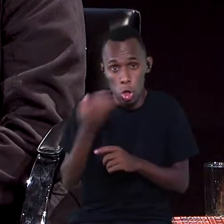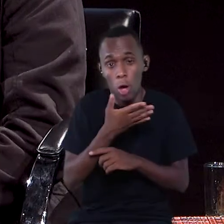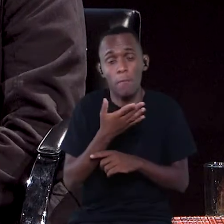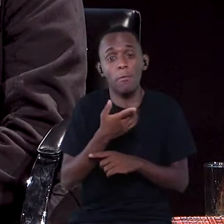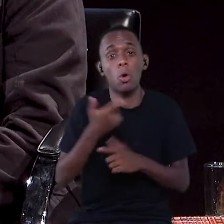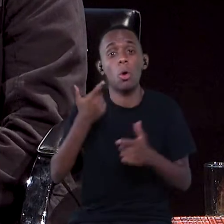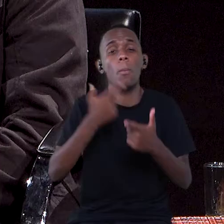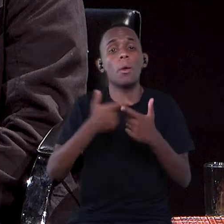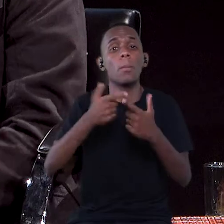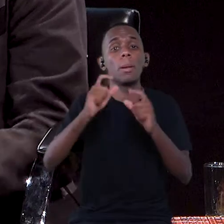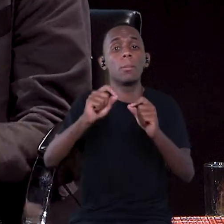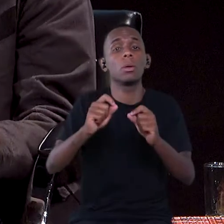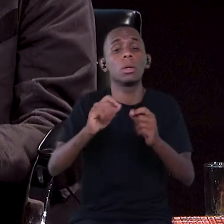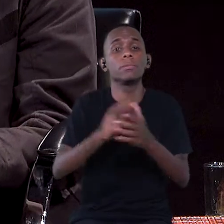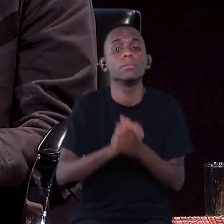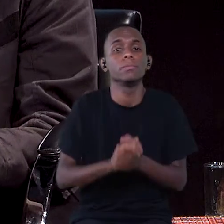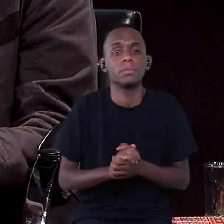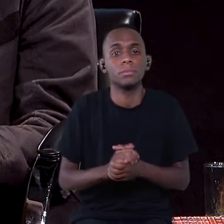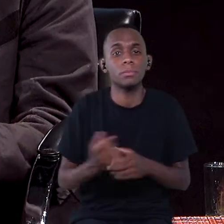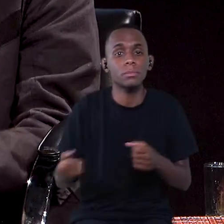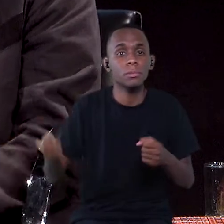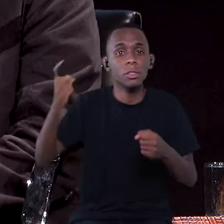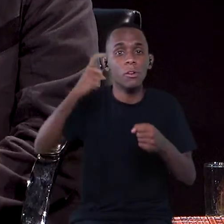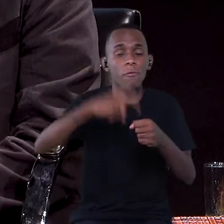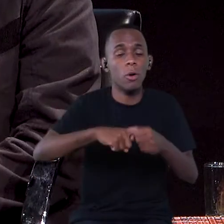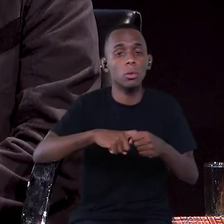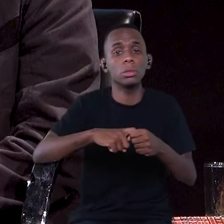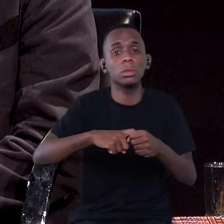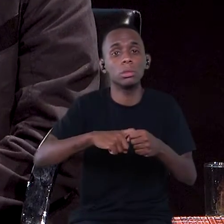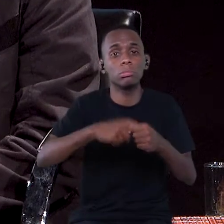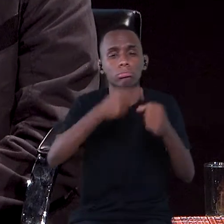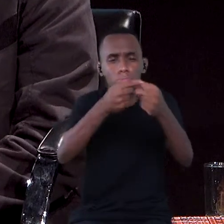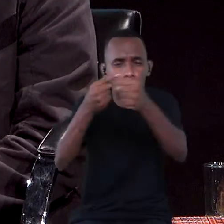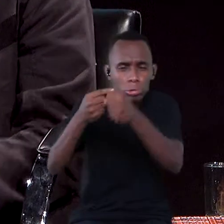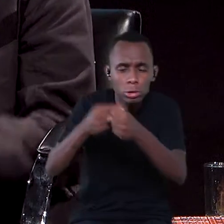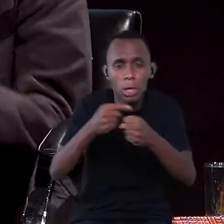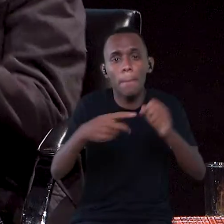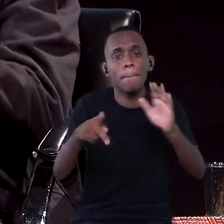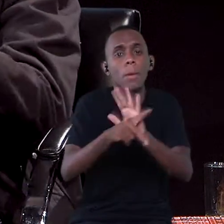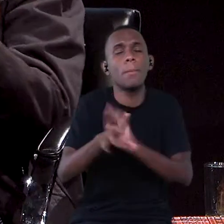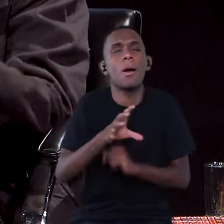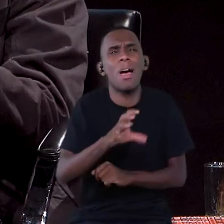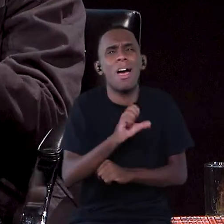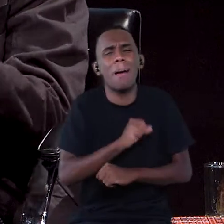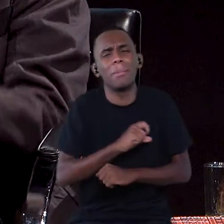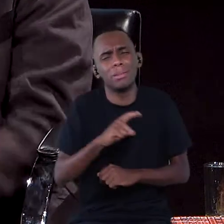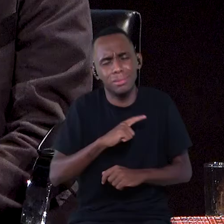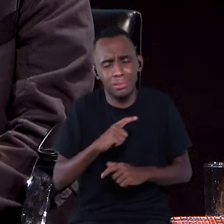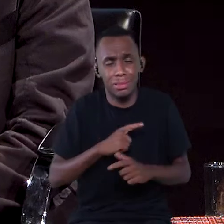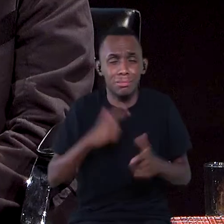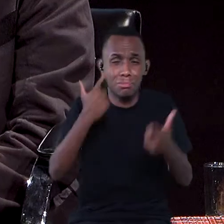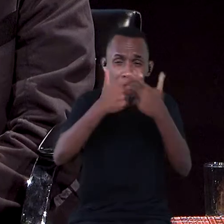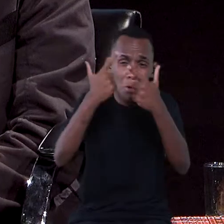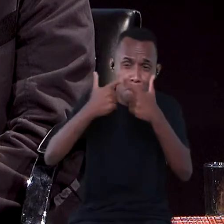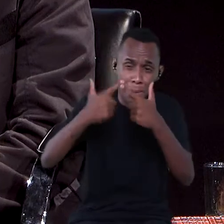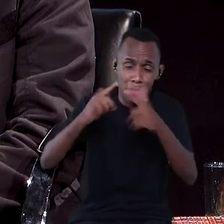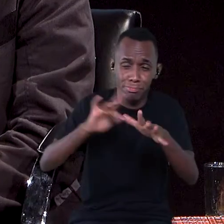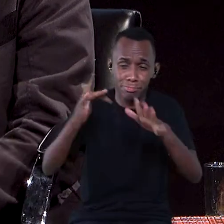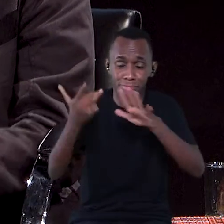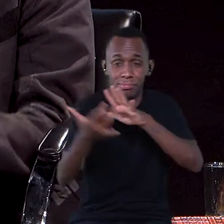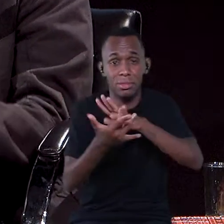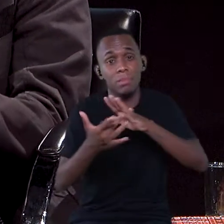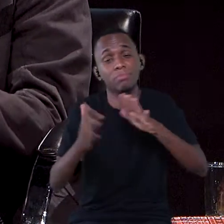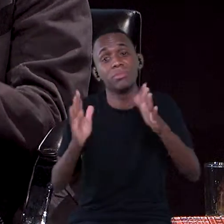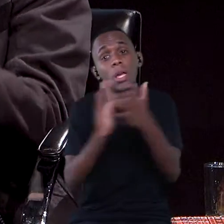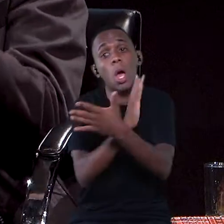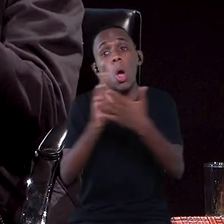polêmica no Brasil sobre a volta do regionalismo no nosso romance. Isso tem gerado muita polêmica aí nas redes sociais. Para muitos